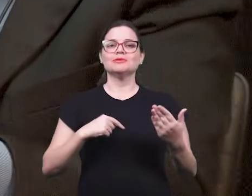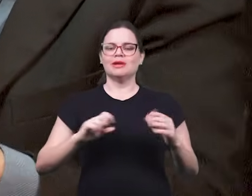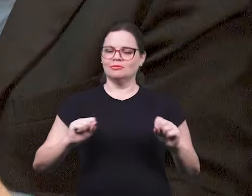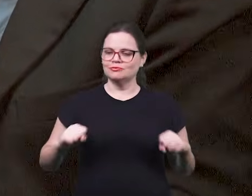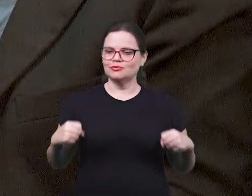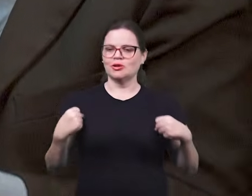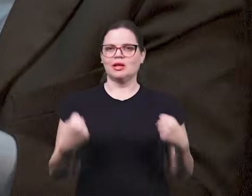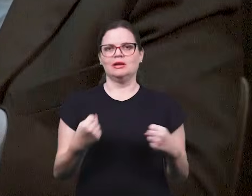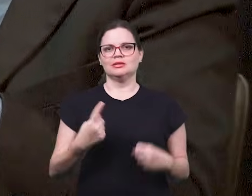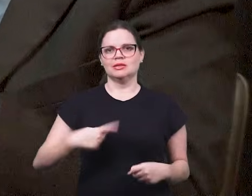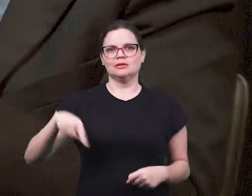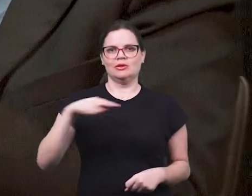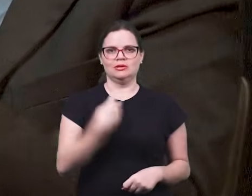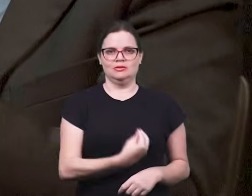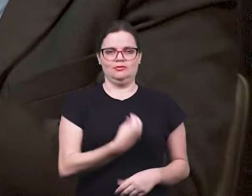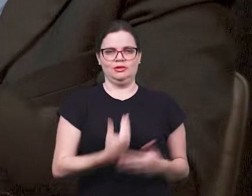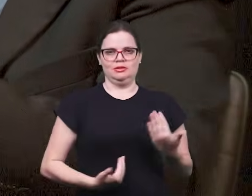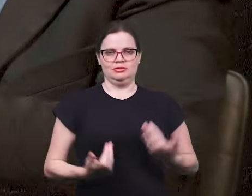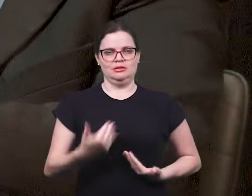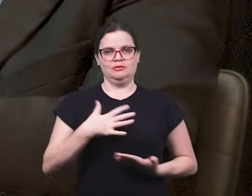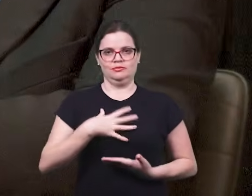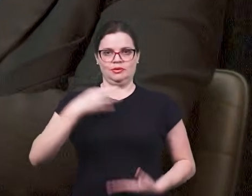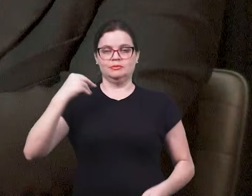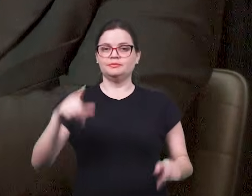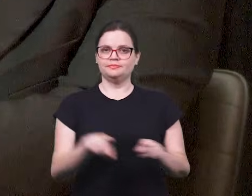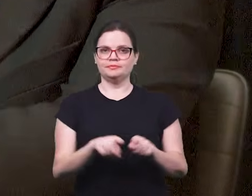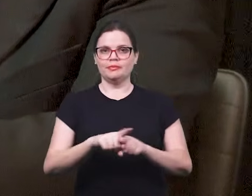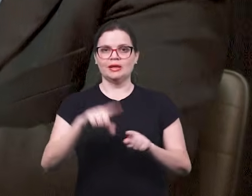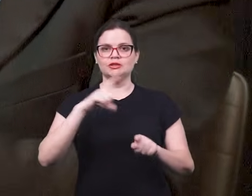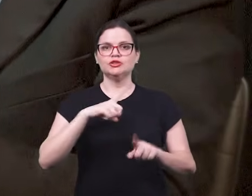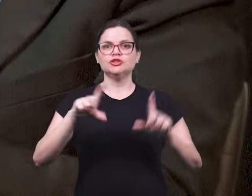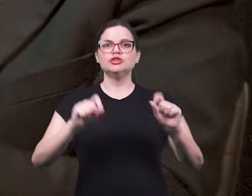hora, da igreja. Ali também tinha o altar do